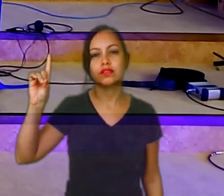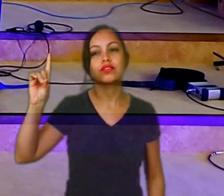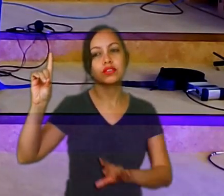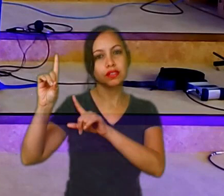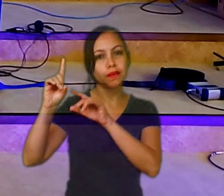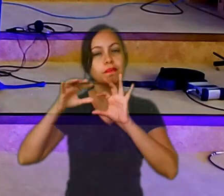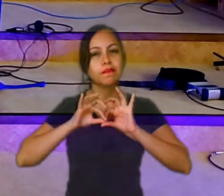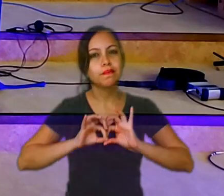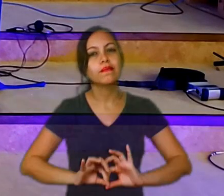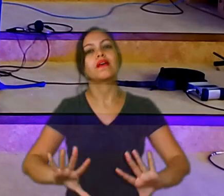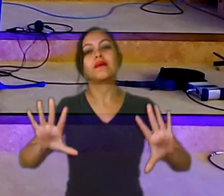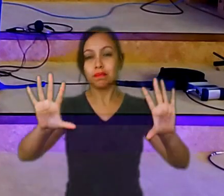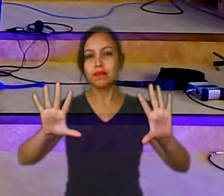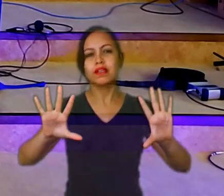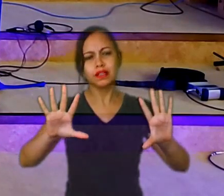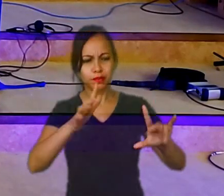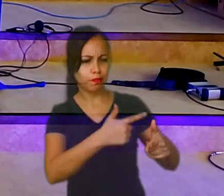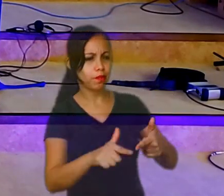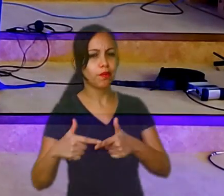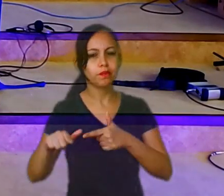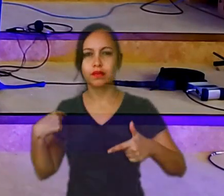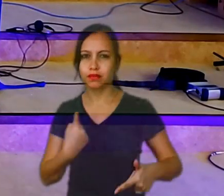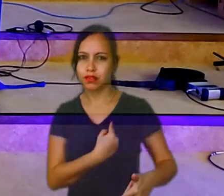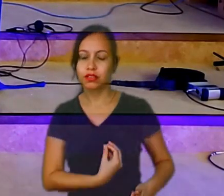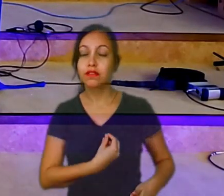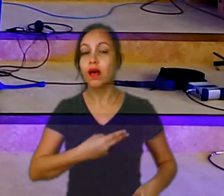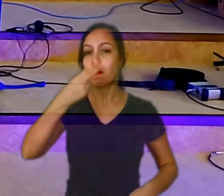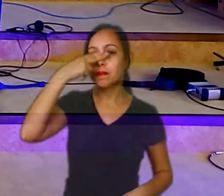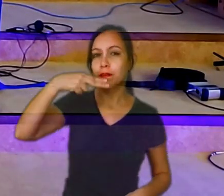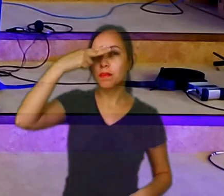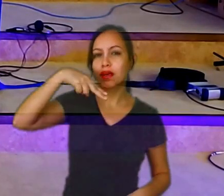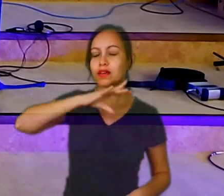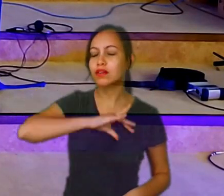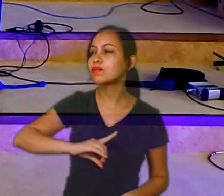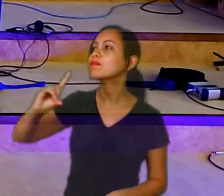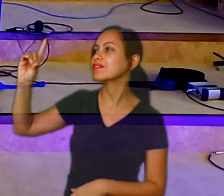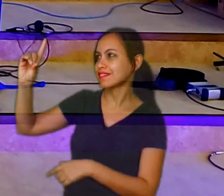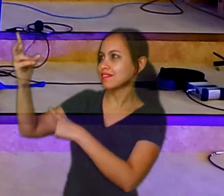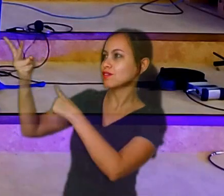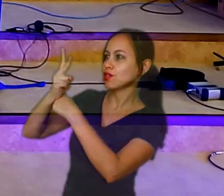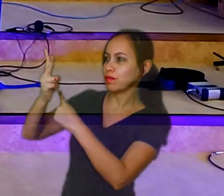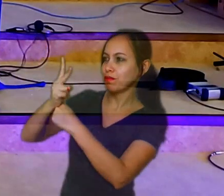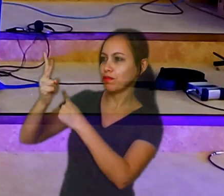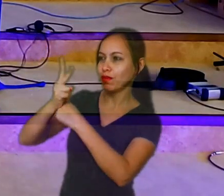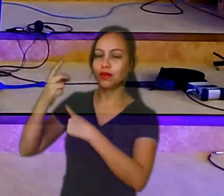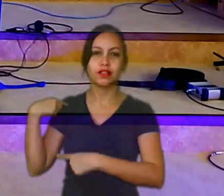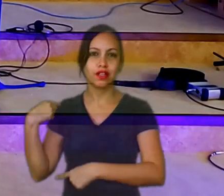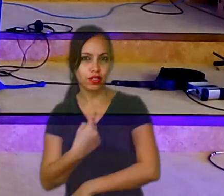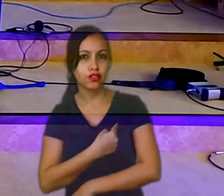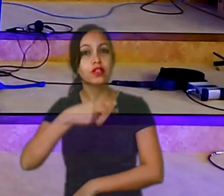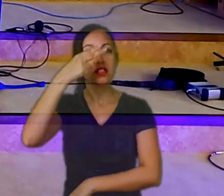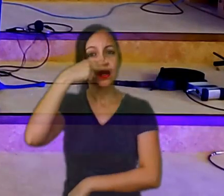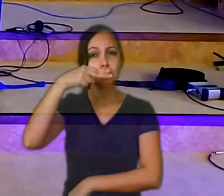permite isso em nossas vidas é o mesmo Deus que nos protege, é o Deus que